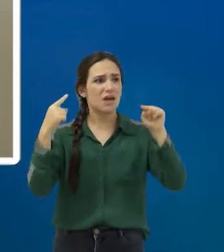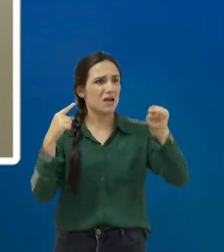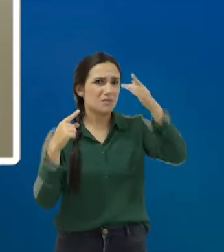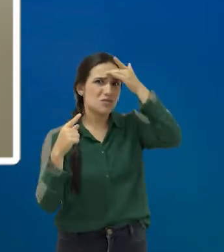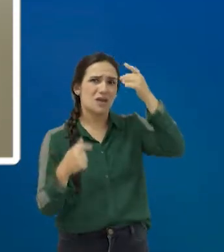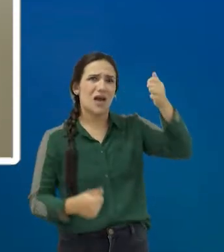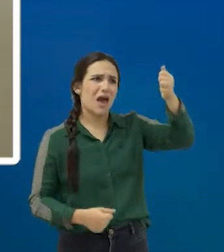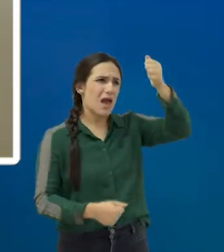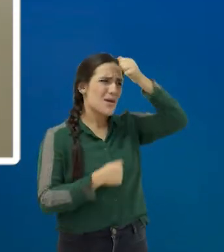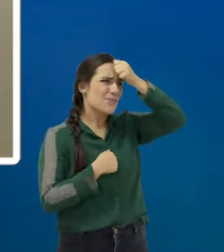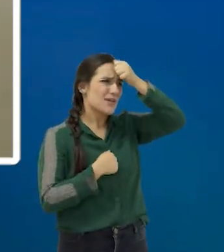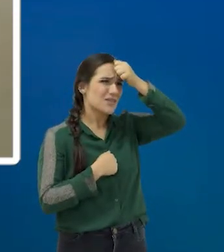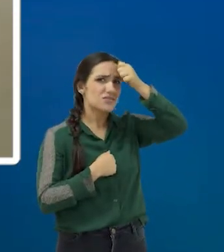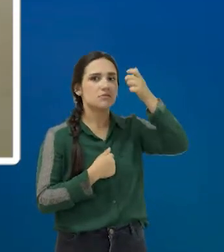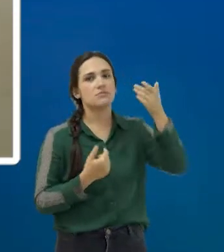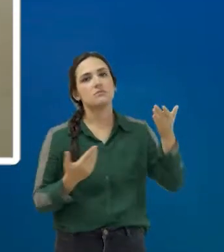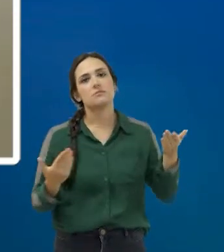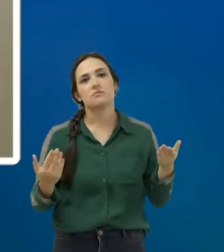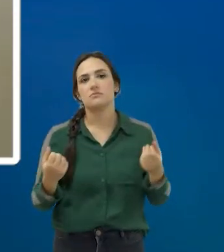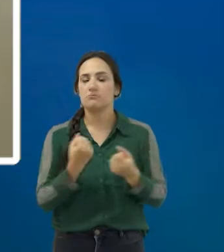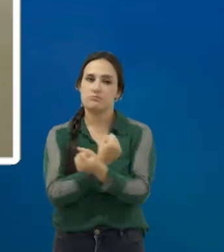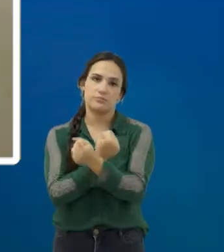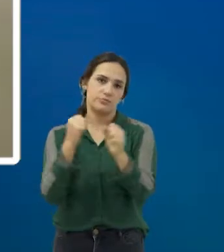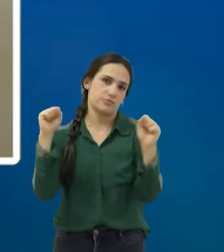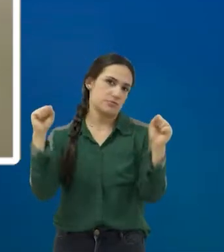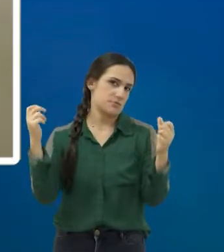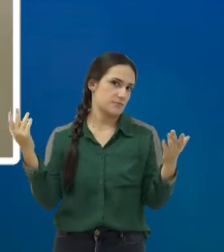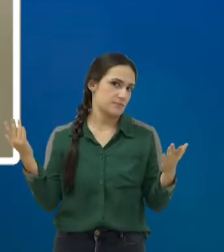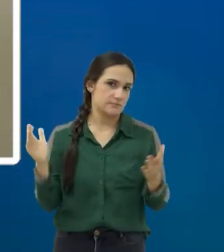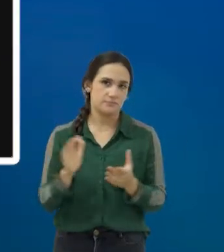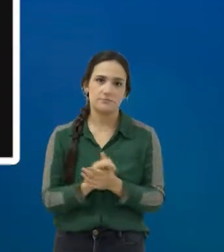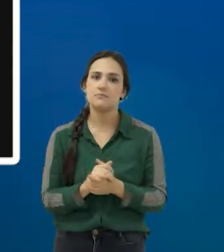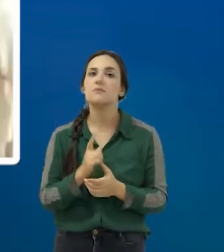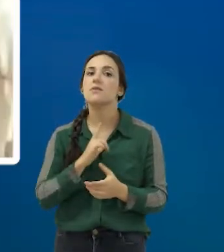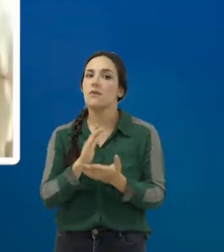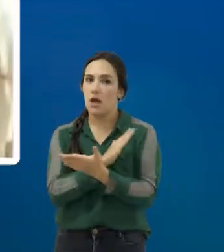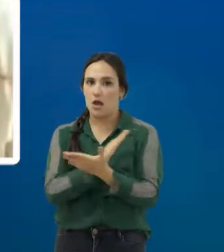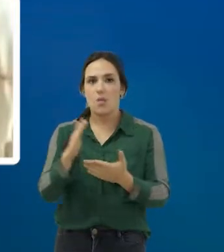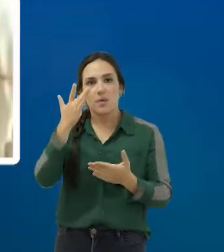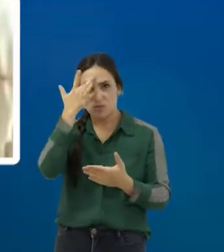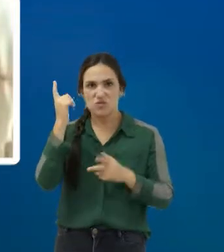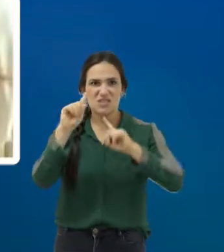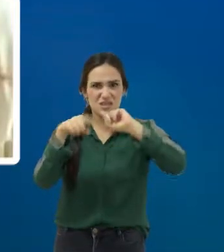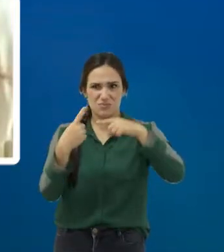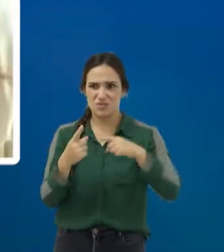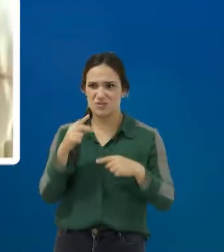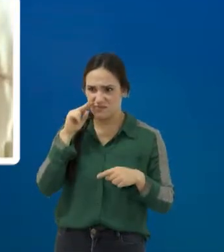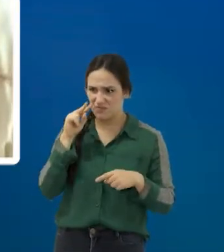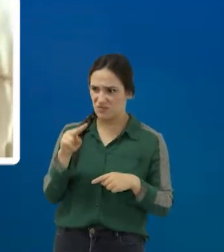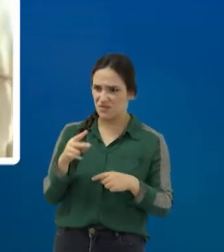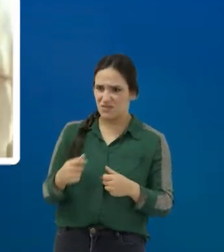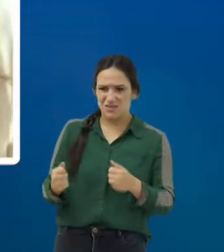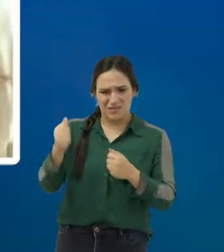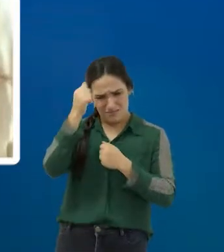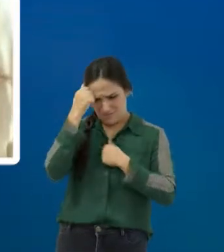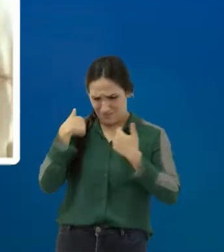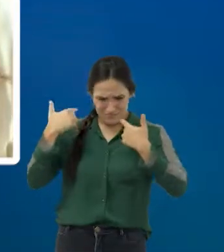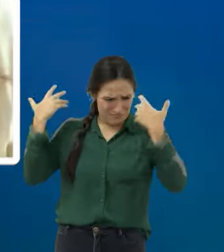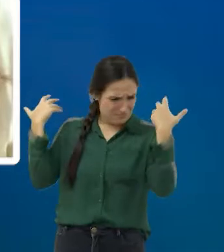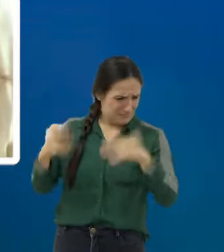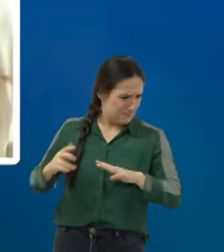desse doador. E nós tivemos, ultimamente, algumas negativas. Então, quando encontrou um